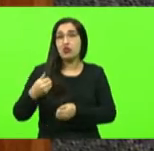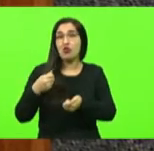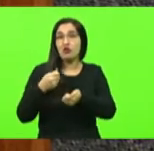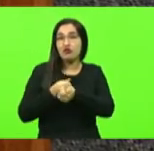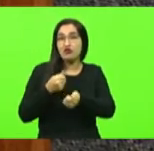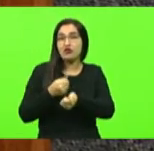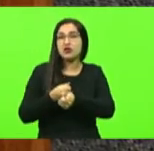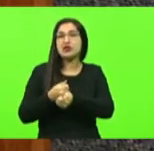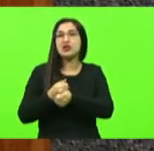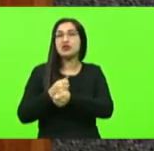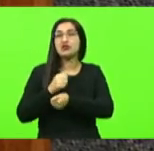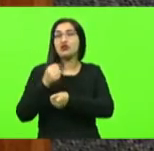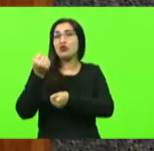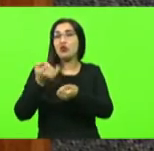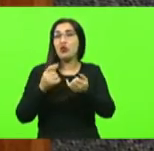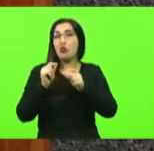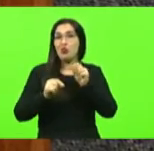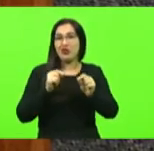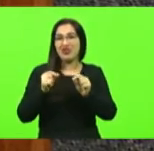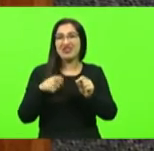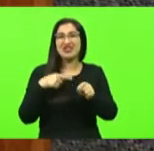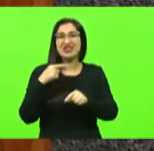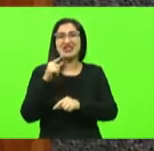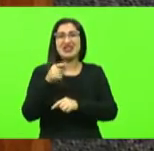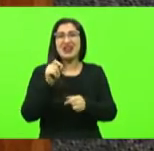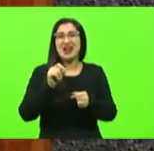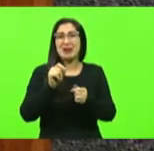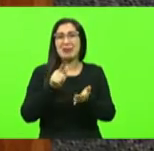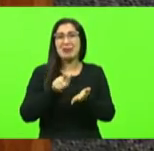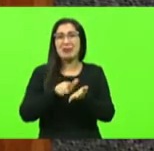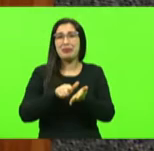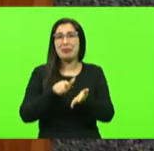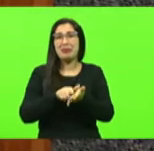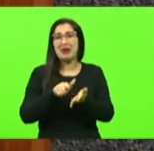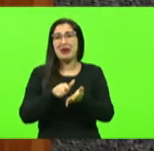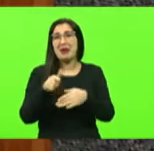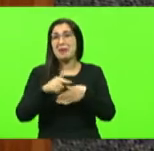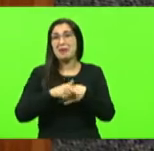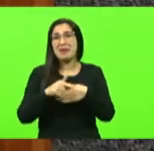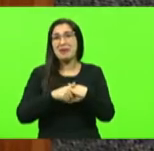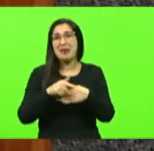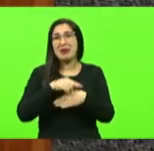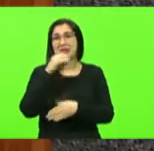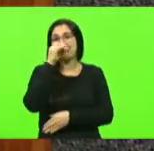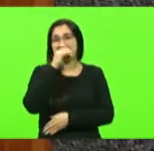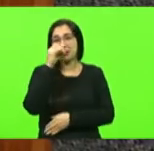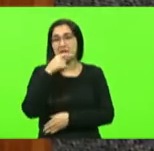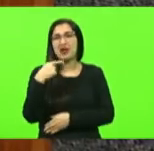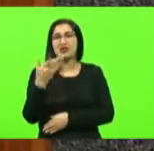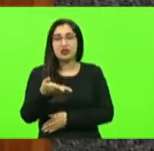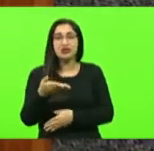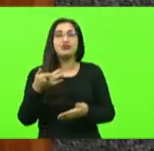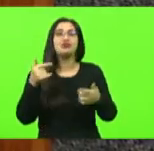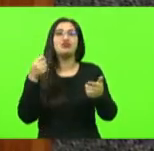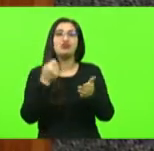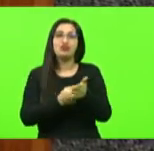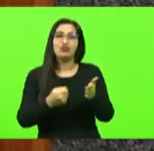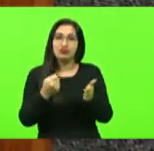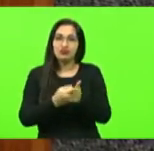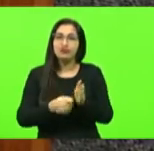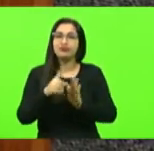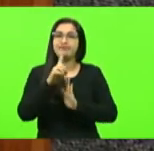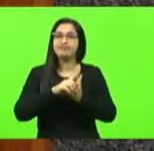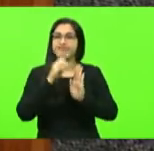diziam que a gente estava lá fazendo papel de bobo. Mas a gente não estava lá, a gente estava lá lutando pelos nossos